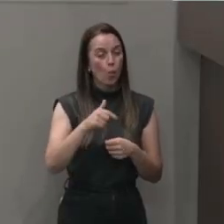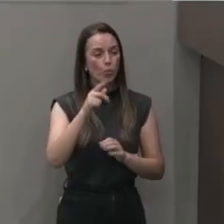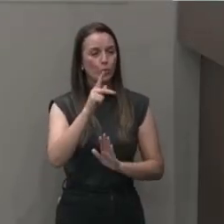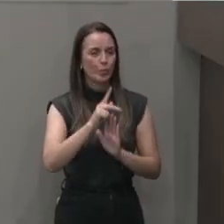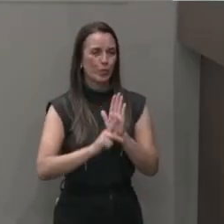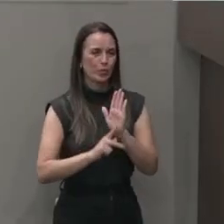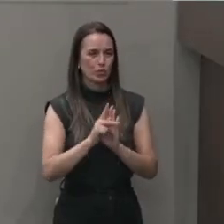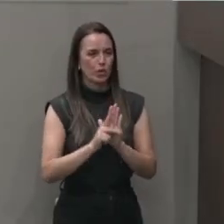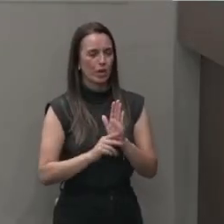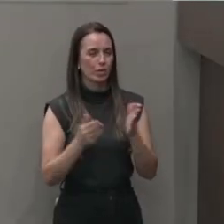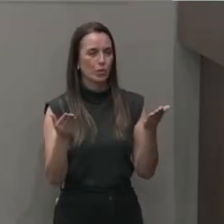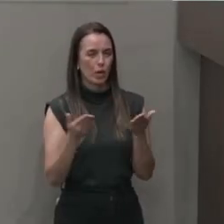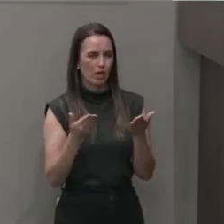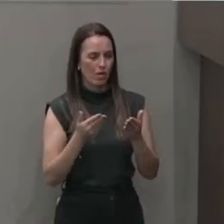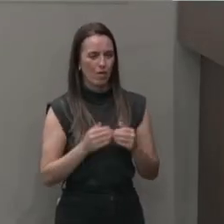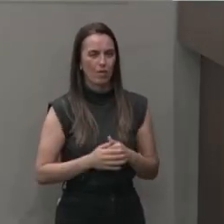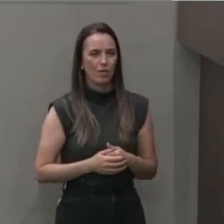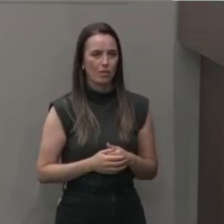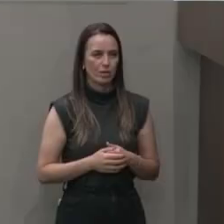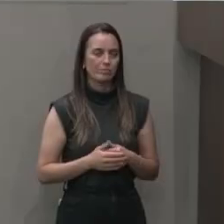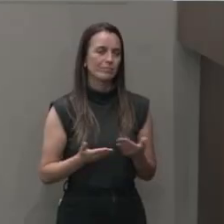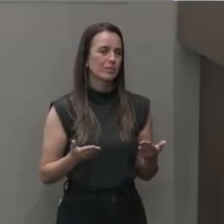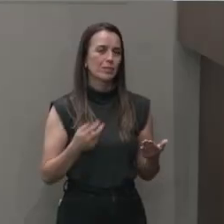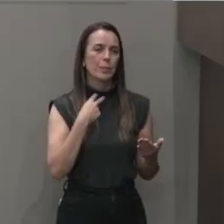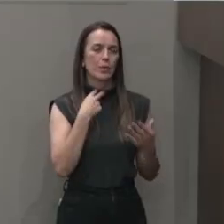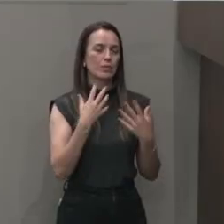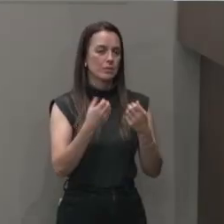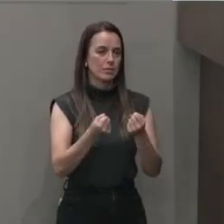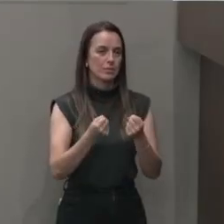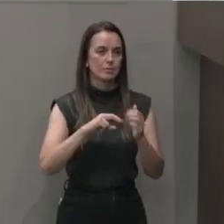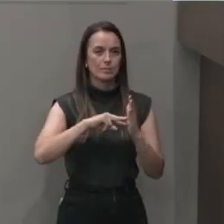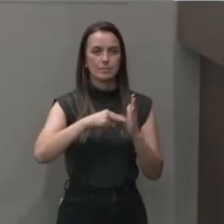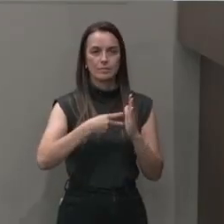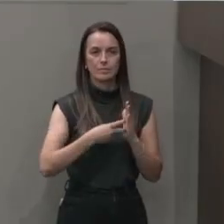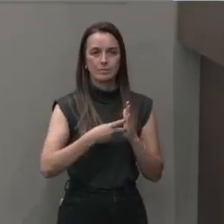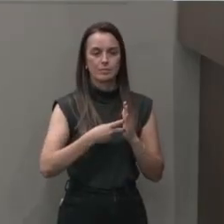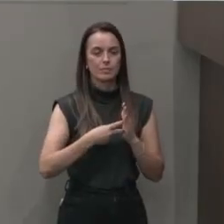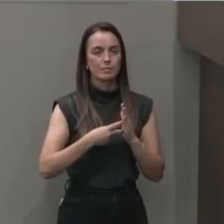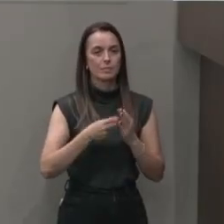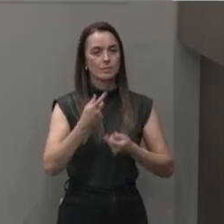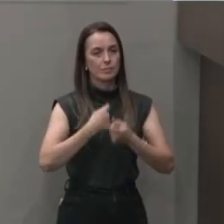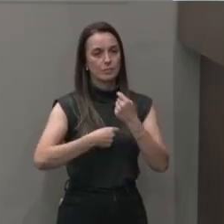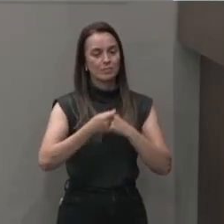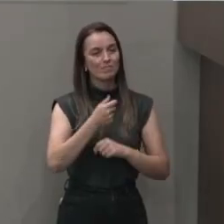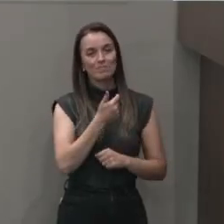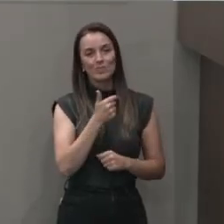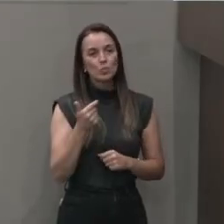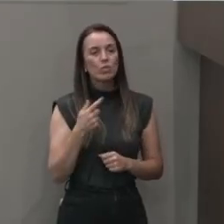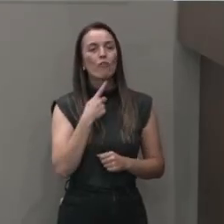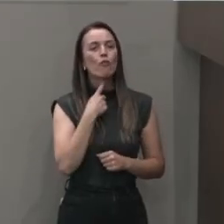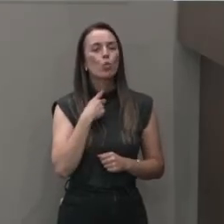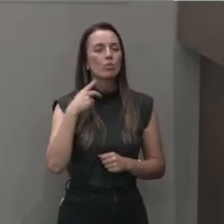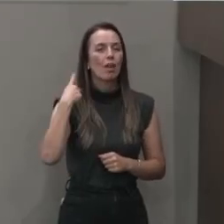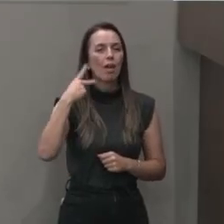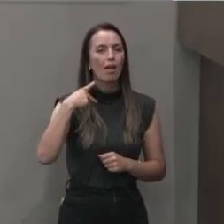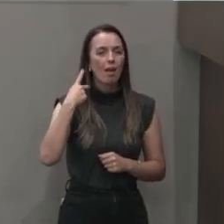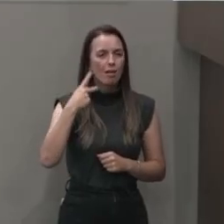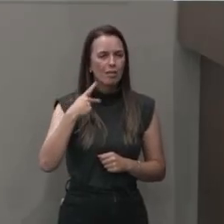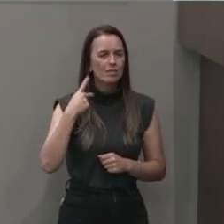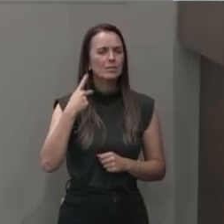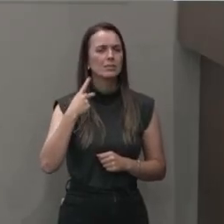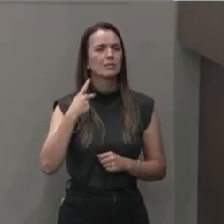a contrapartida. Então, isso é inaceitável. Significa que a administração não tem a vontade política de que